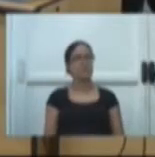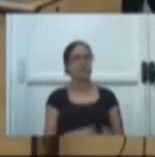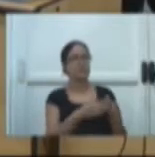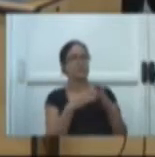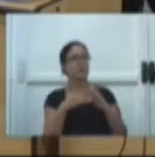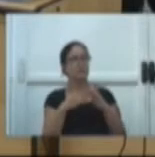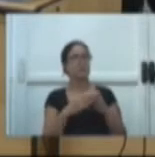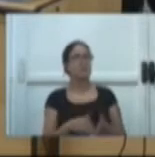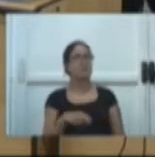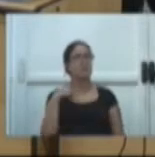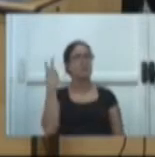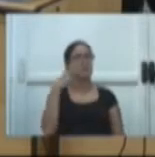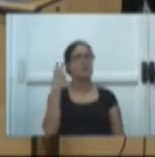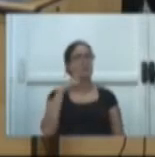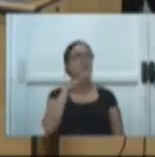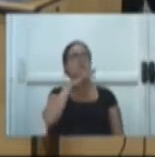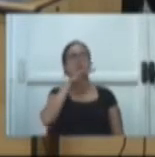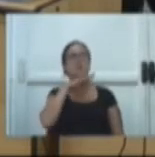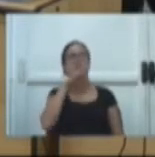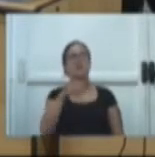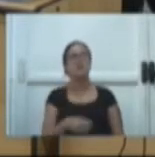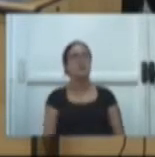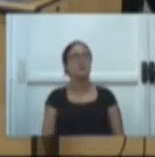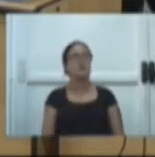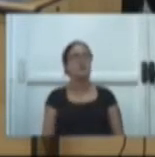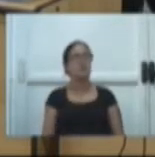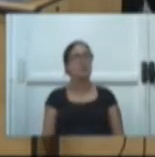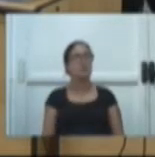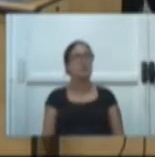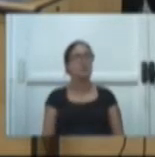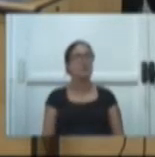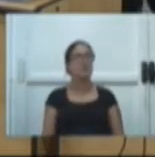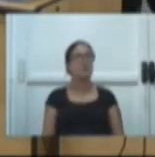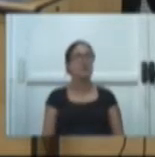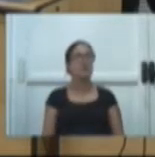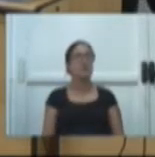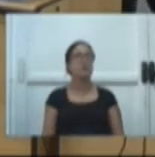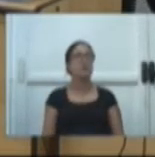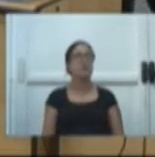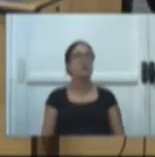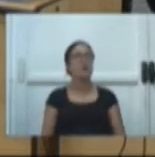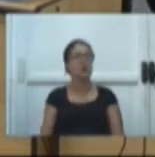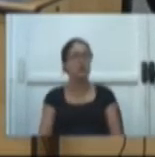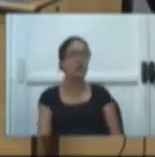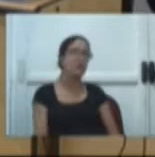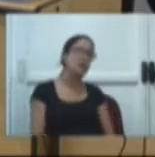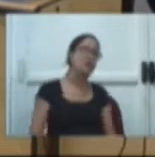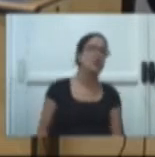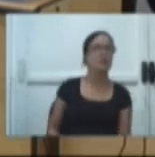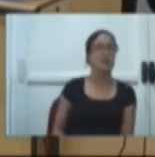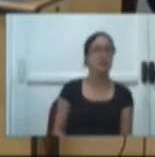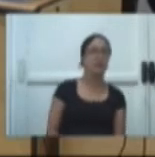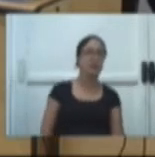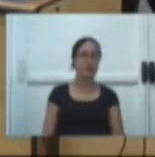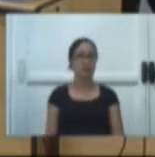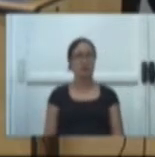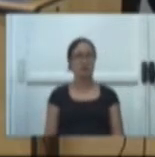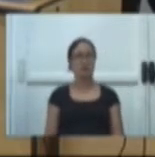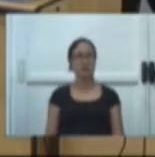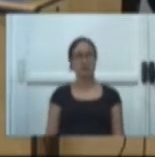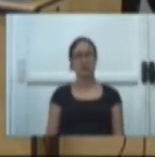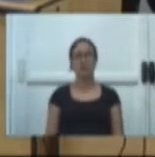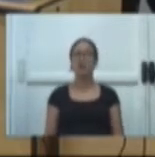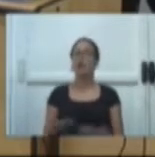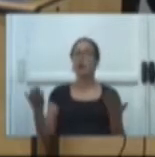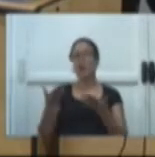ordem ao vereador André Henrique. Uma versão do requerimento 220. Nós